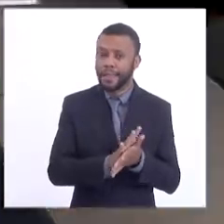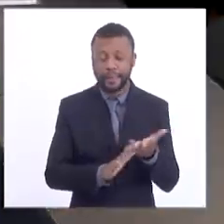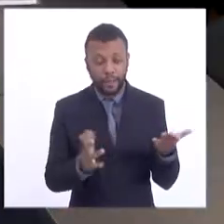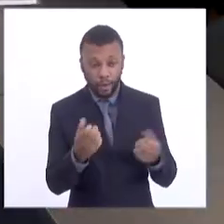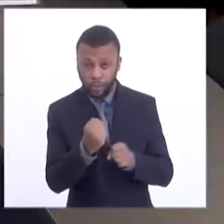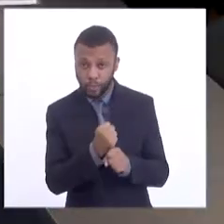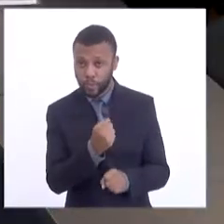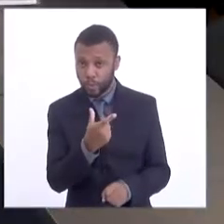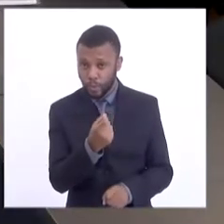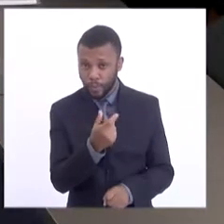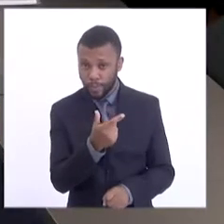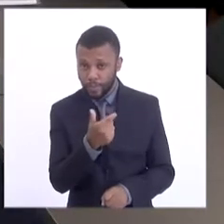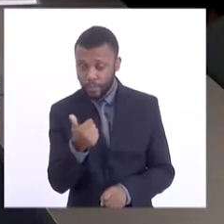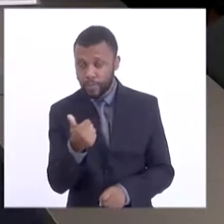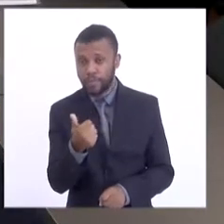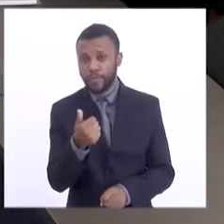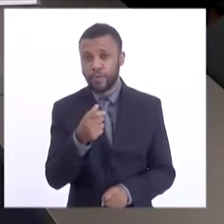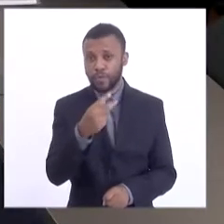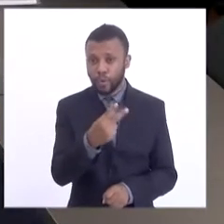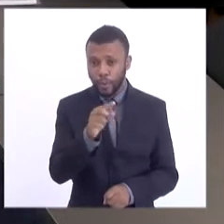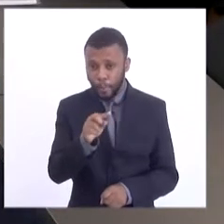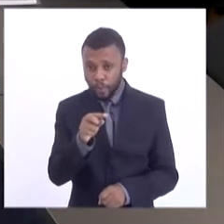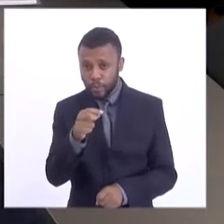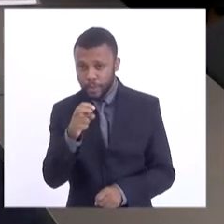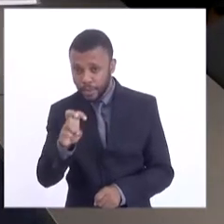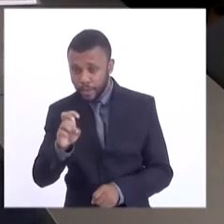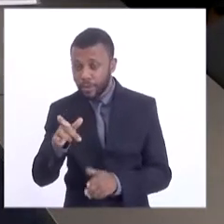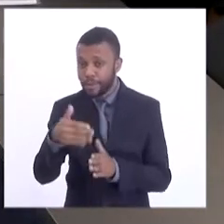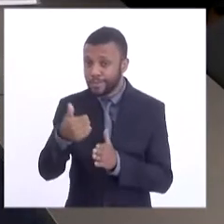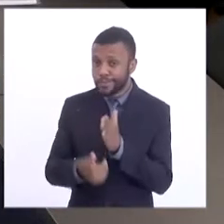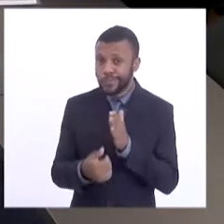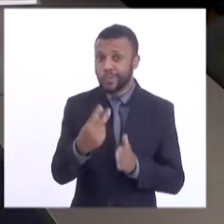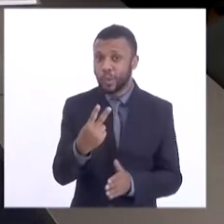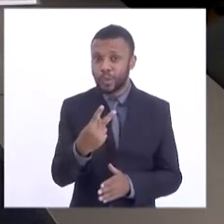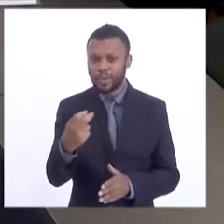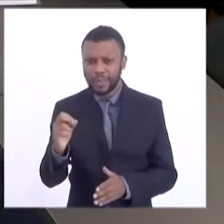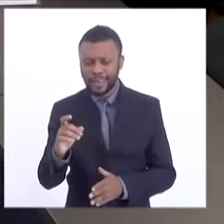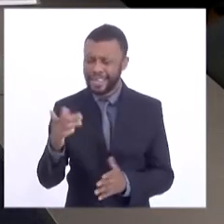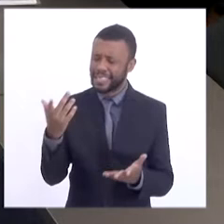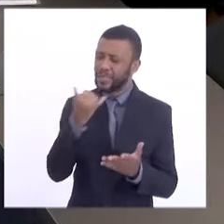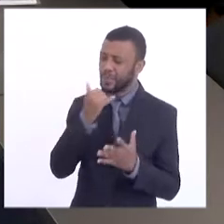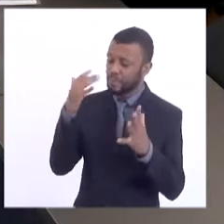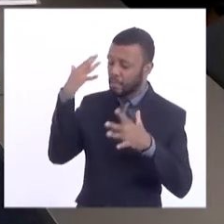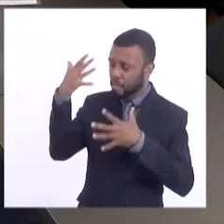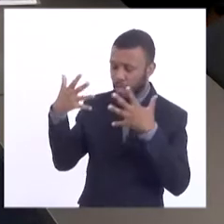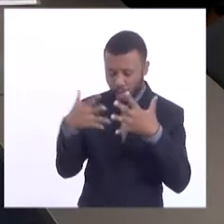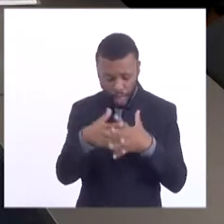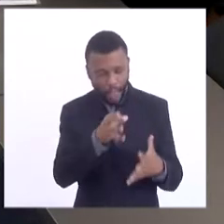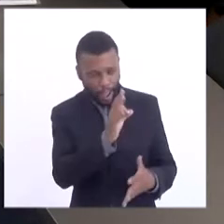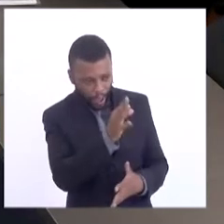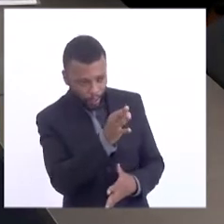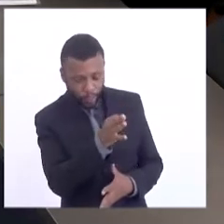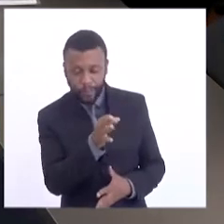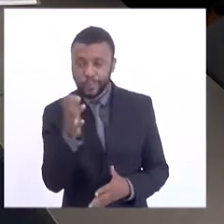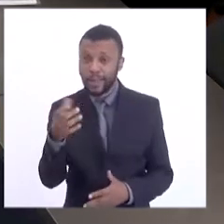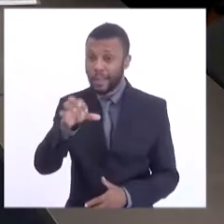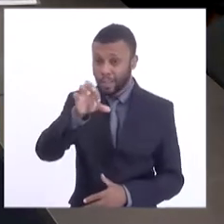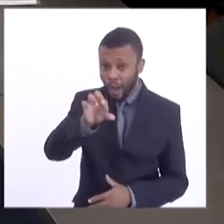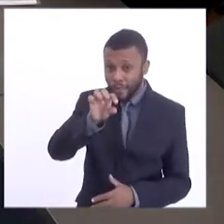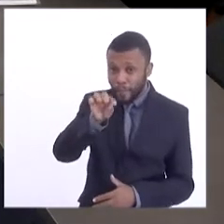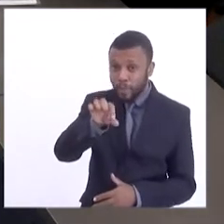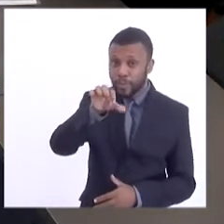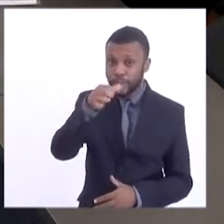2021 3.5 forem liquidados 2/200 é isso eram eram